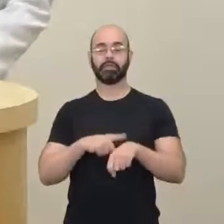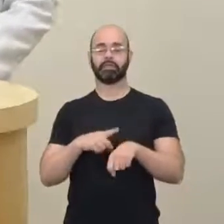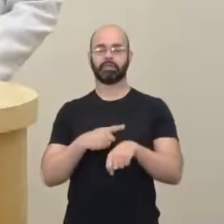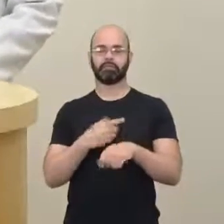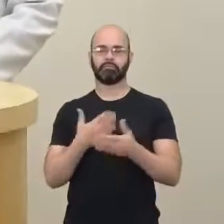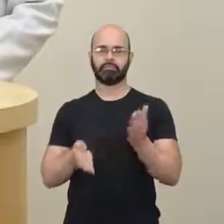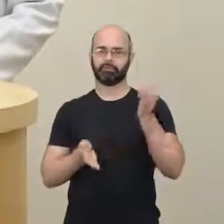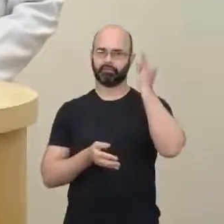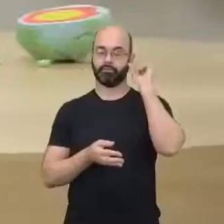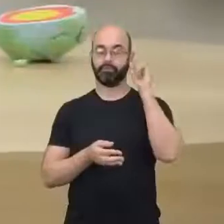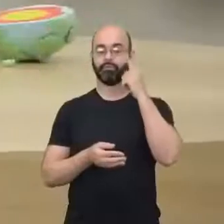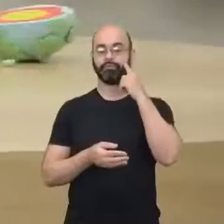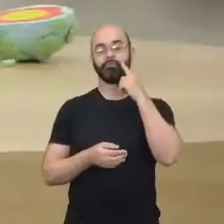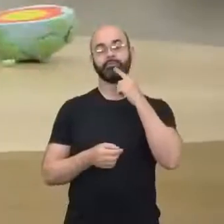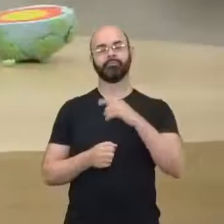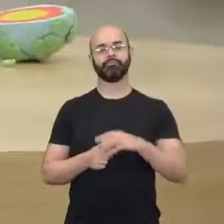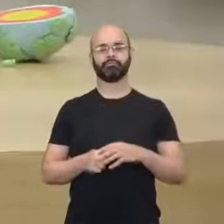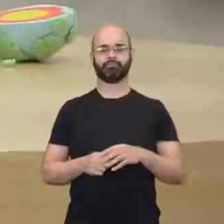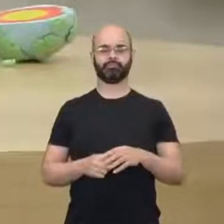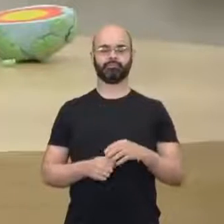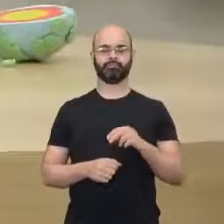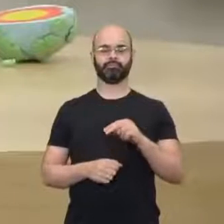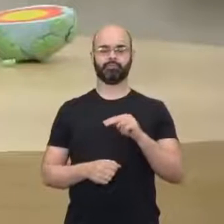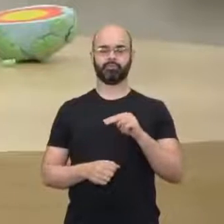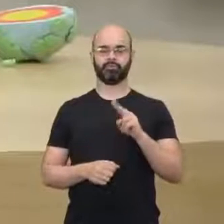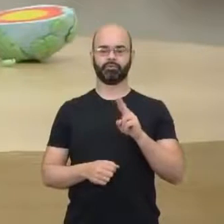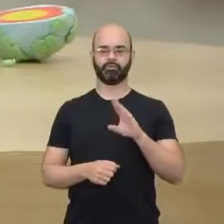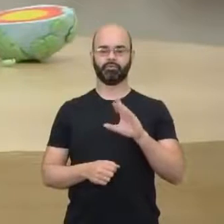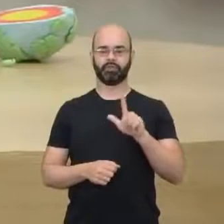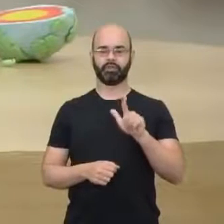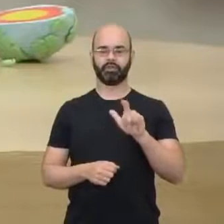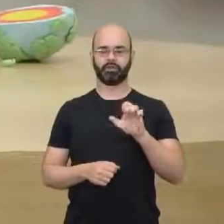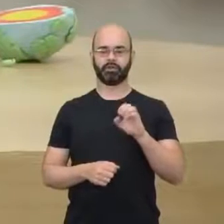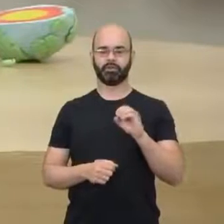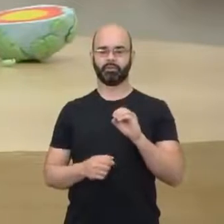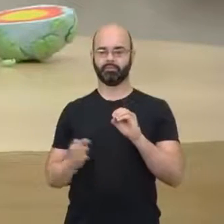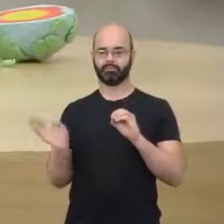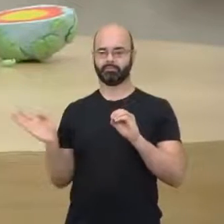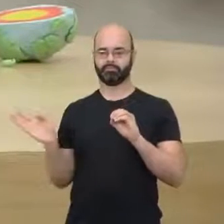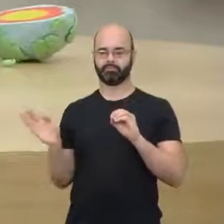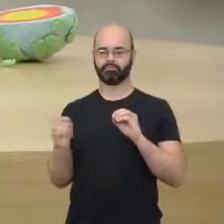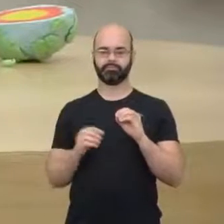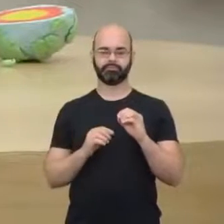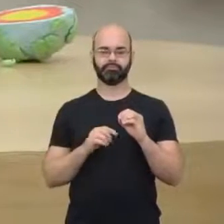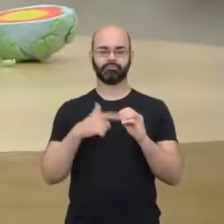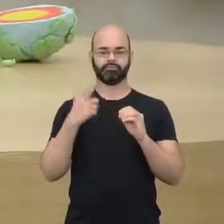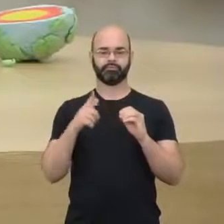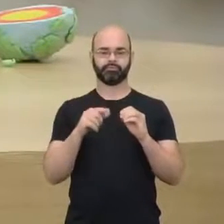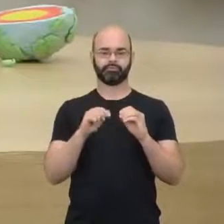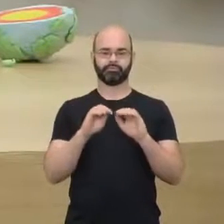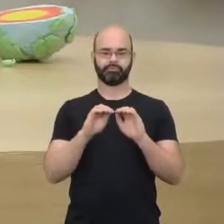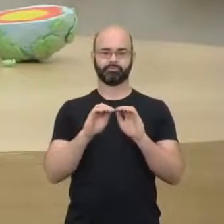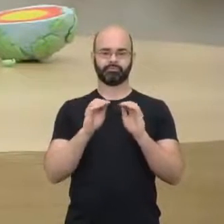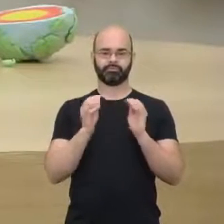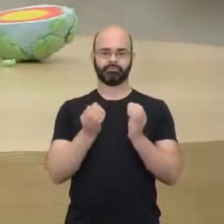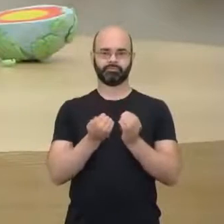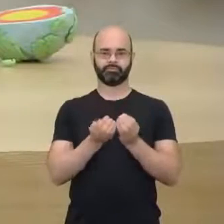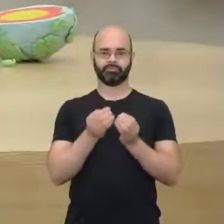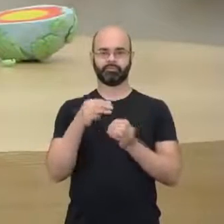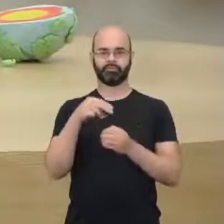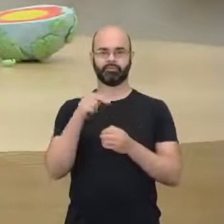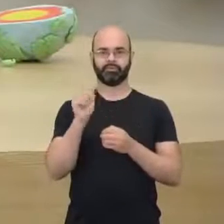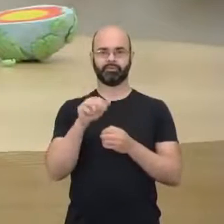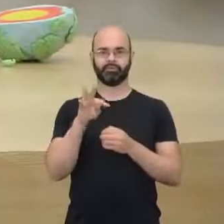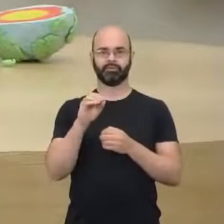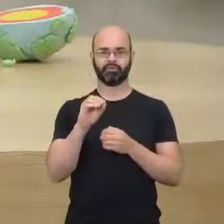eu tenho o núcleo, vou deixar o núcleo aqui, ó, tá bom? E aí, ó, eu fiz outra bolinha que vai representar o manto.